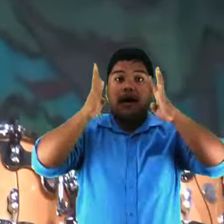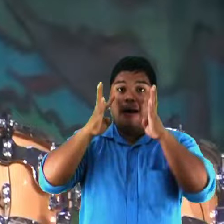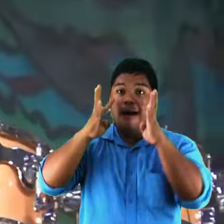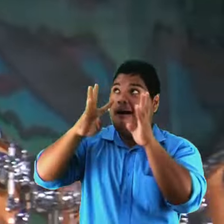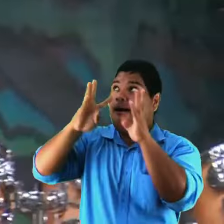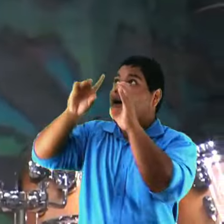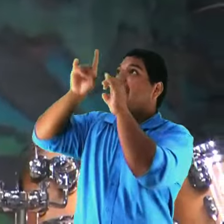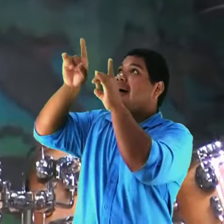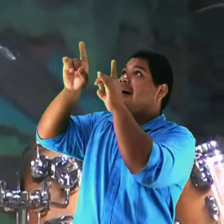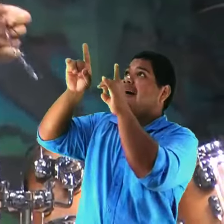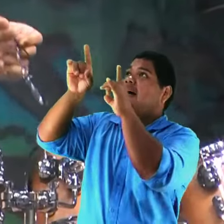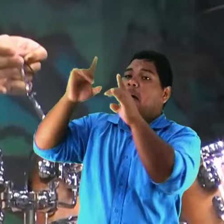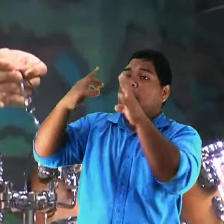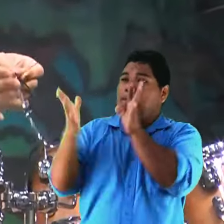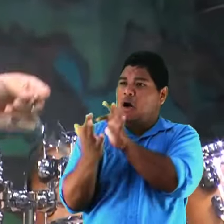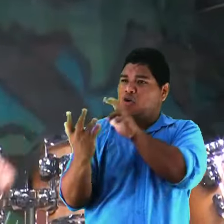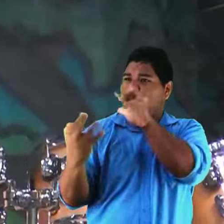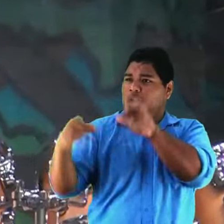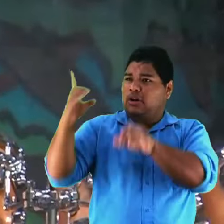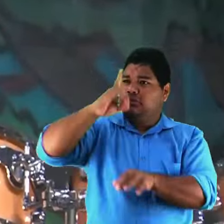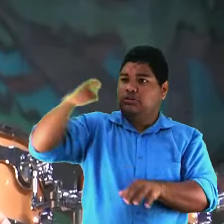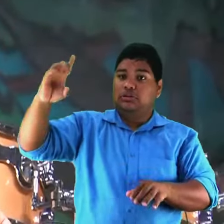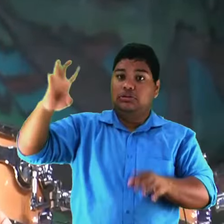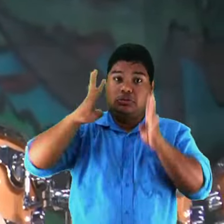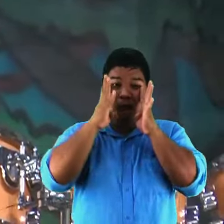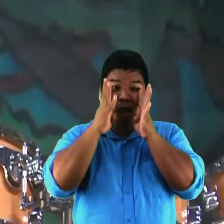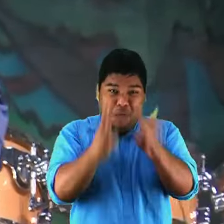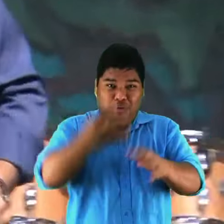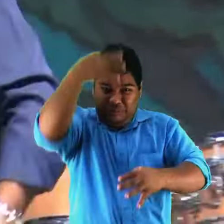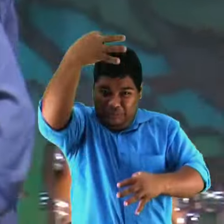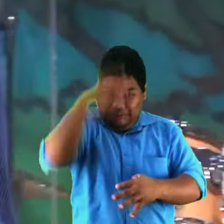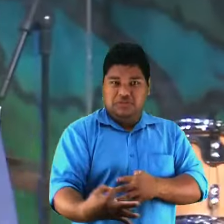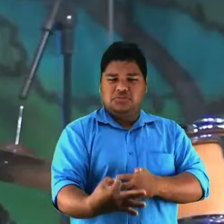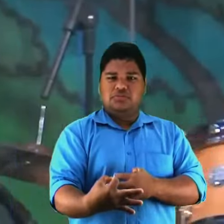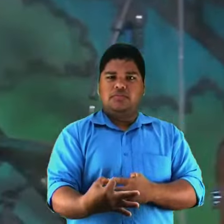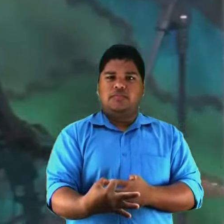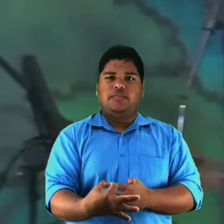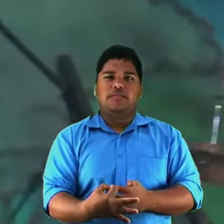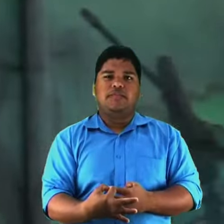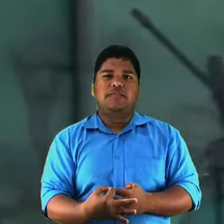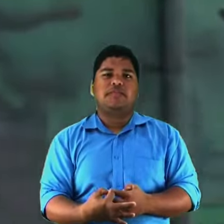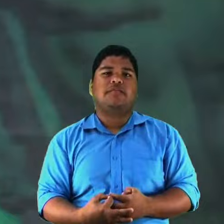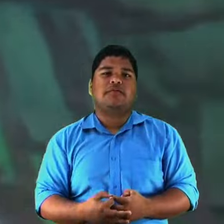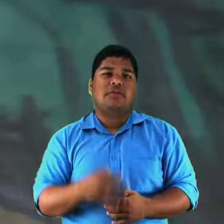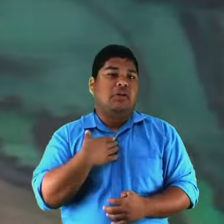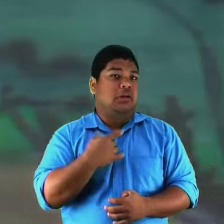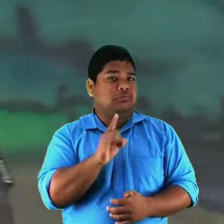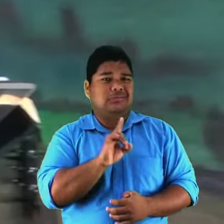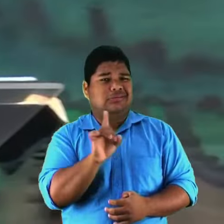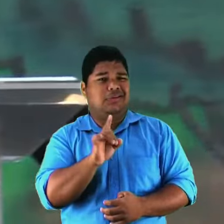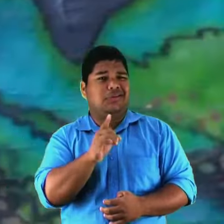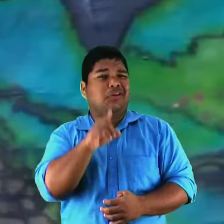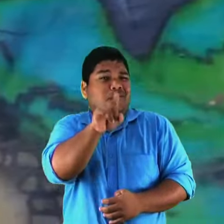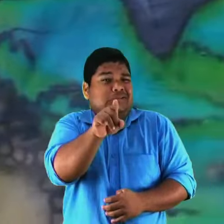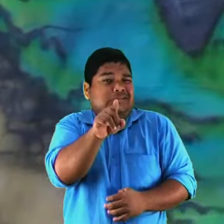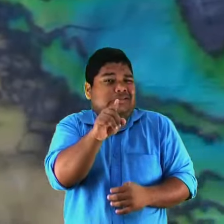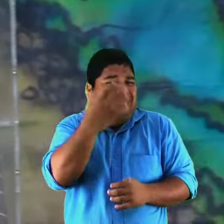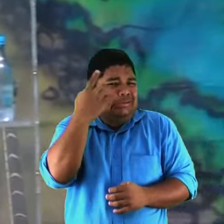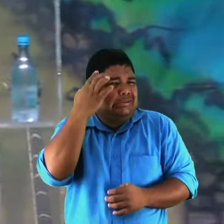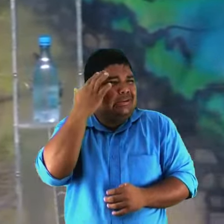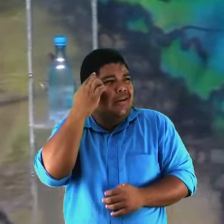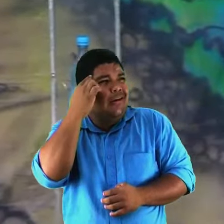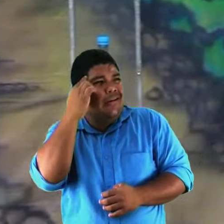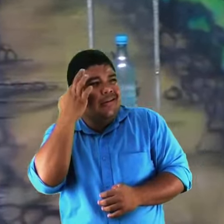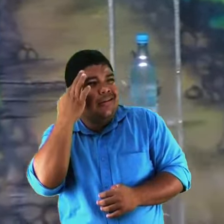nessa terra, e esse é o foco correto. Eu não quero que você me entenda mal. Não tem